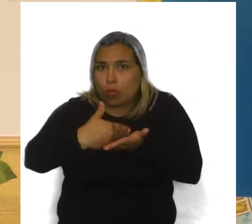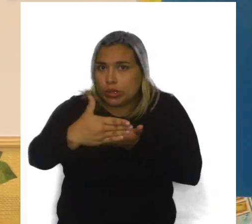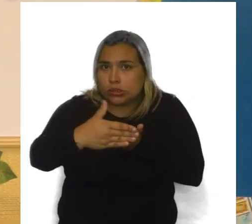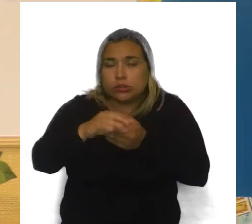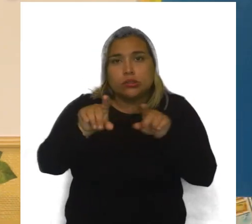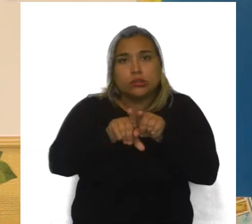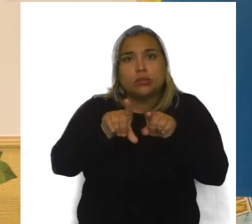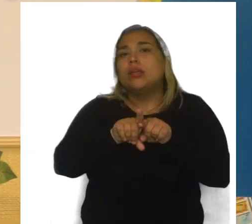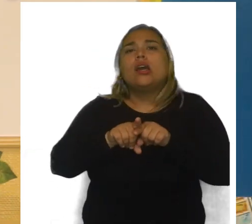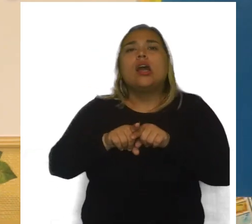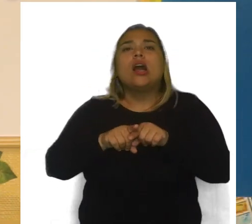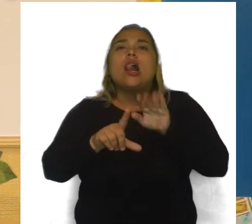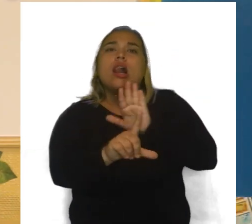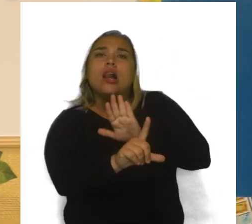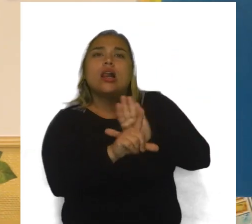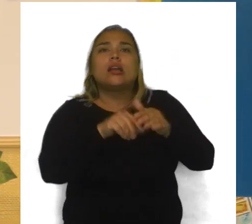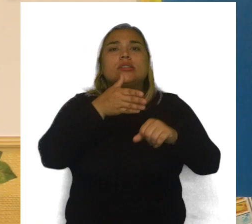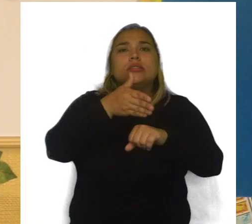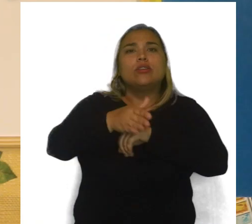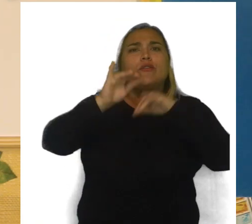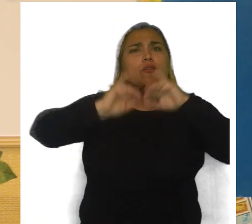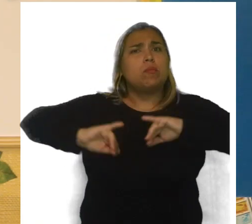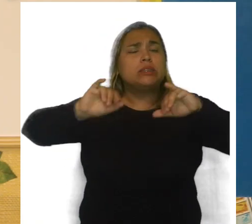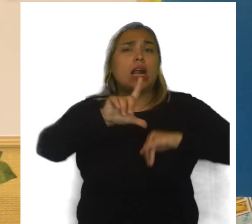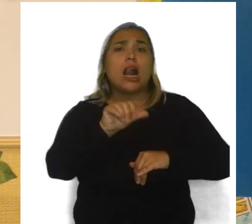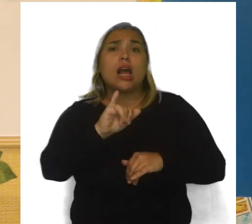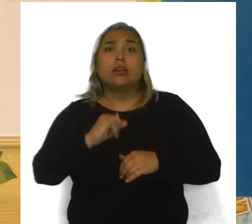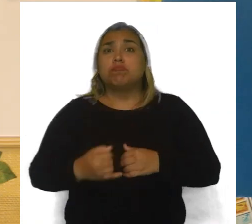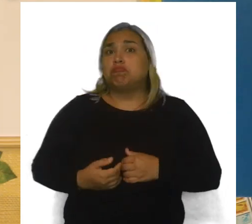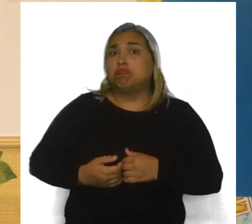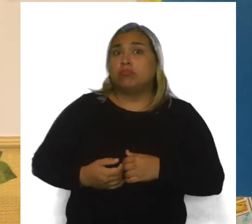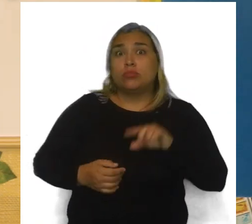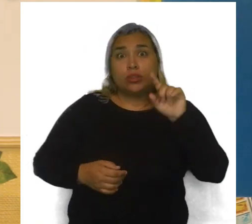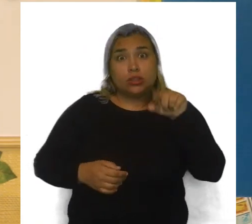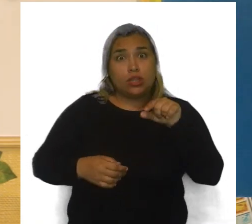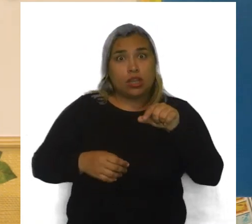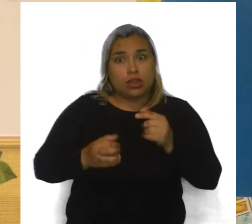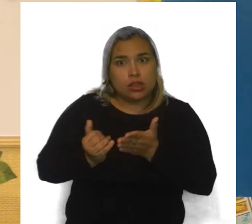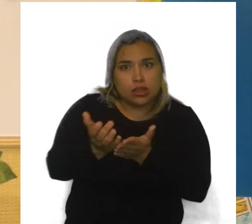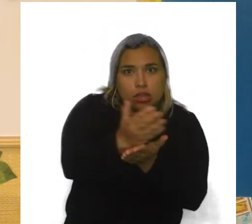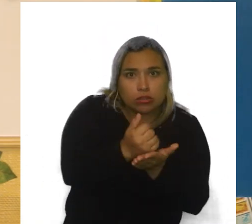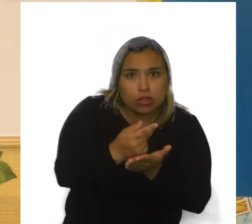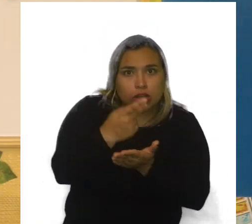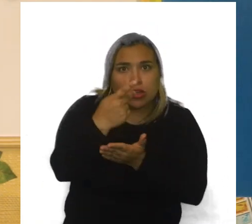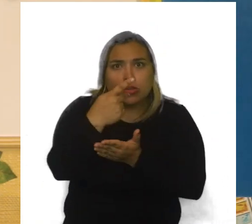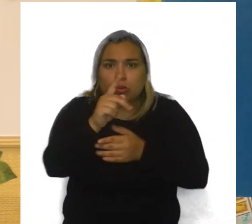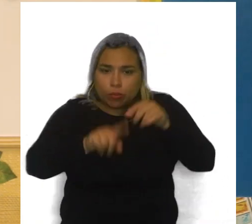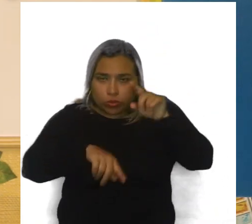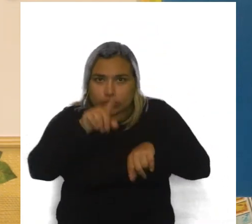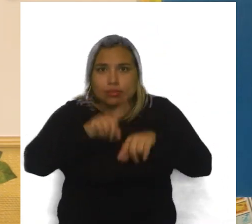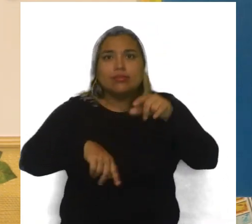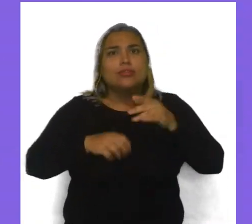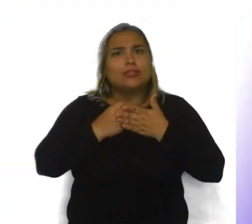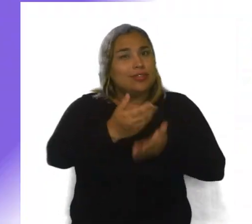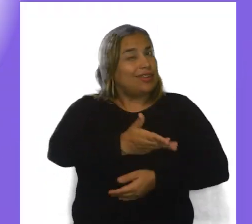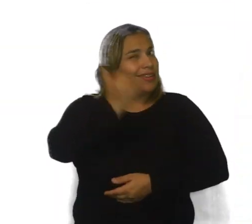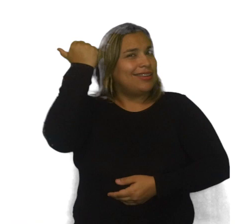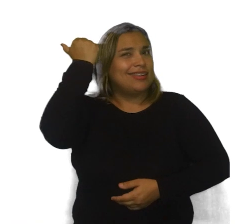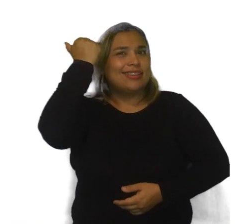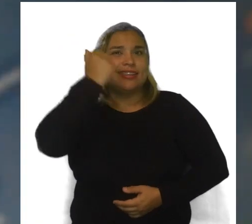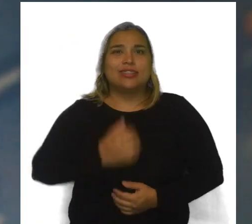usar a Lei de Acesso à Informação, a LAI, que vai levantar dados que vão fortalecer a tua produção. Bora